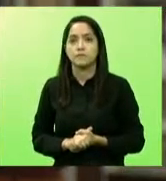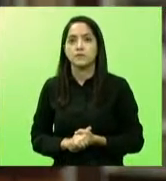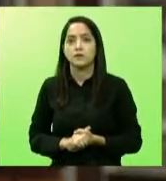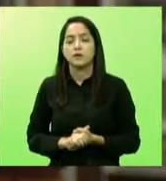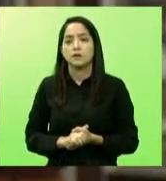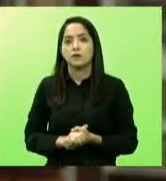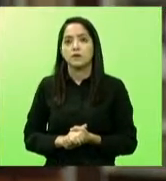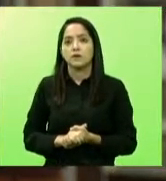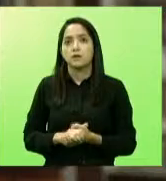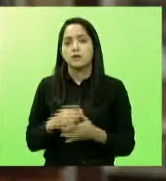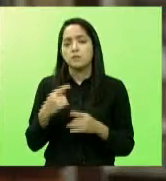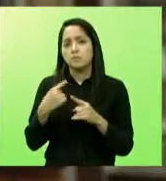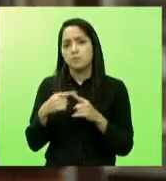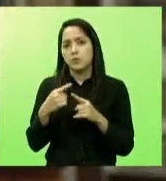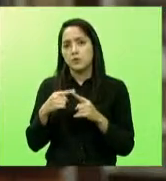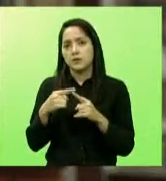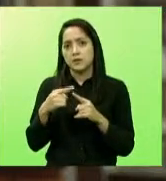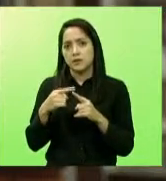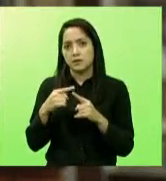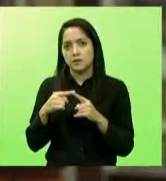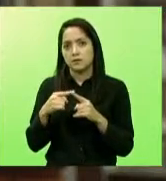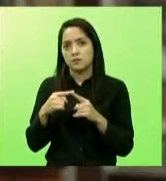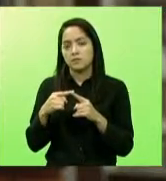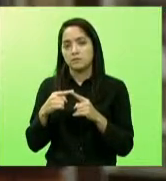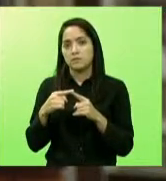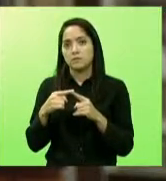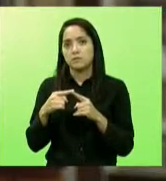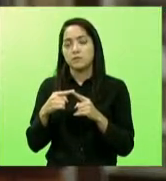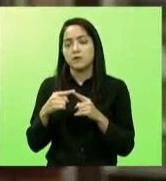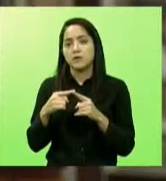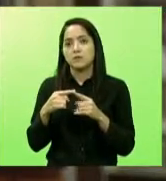Por que eu adoto esse critério na minha vida?